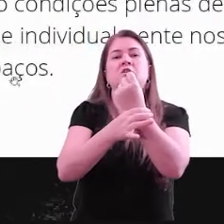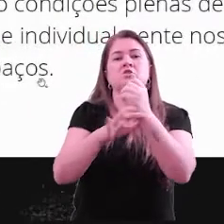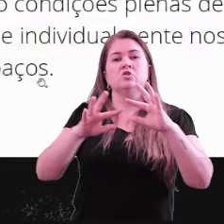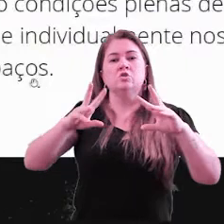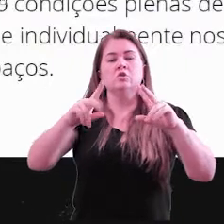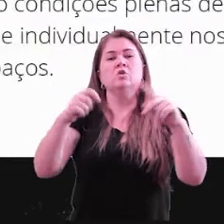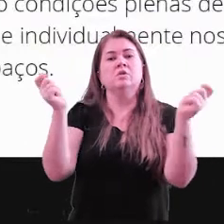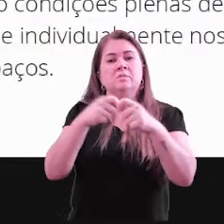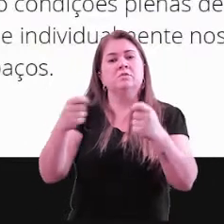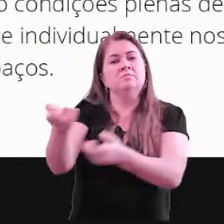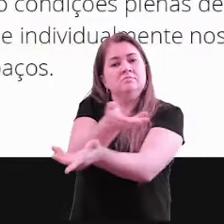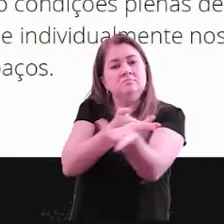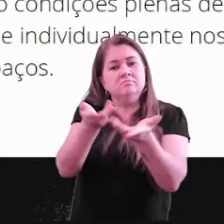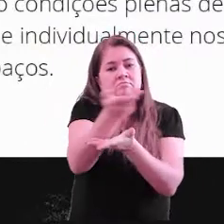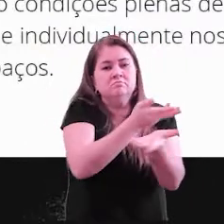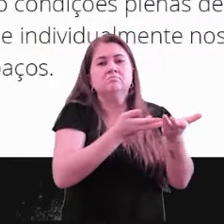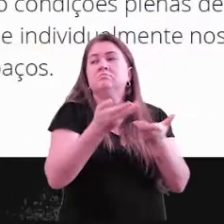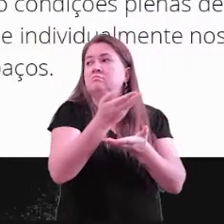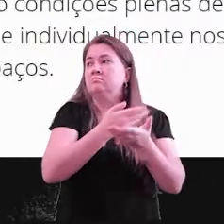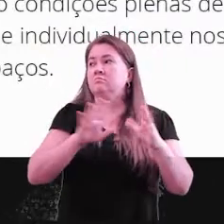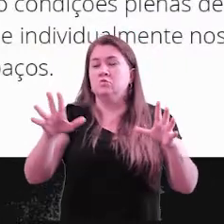individualmente nos espaços.